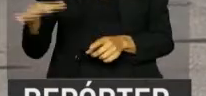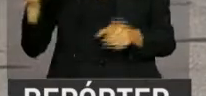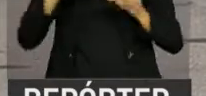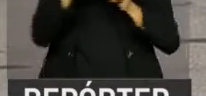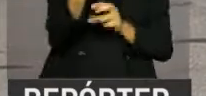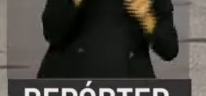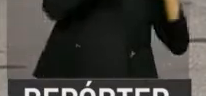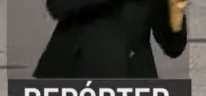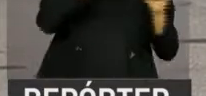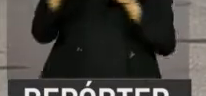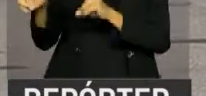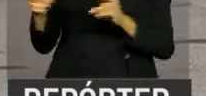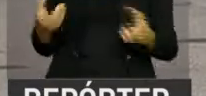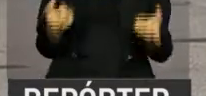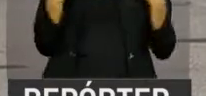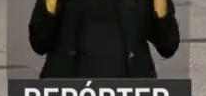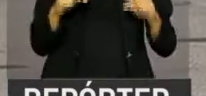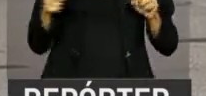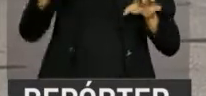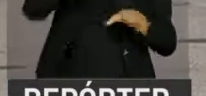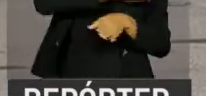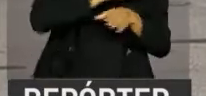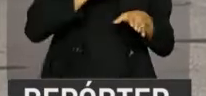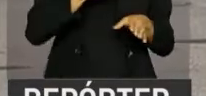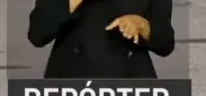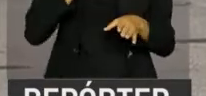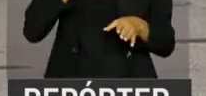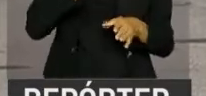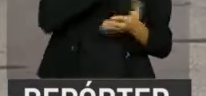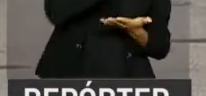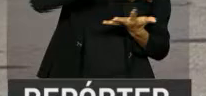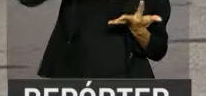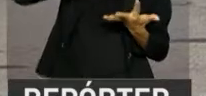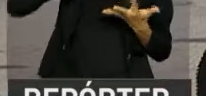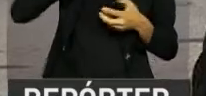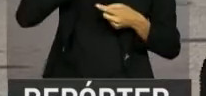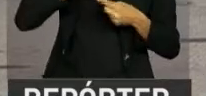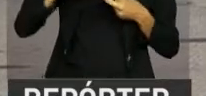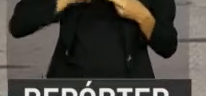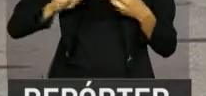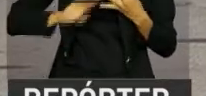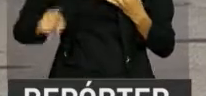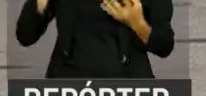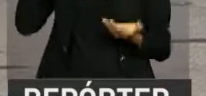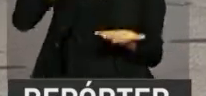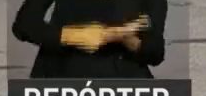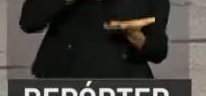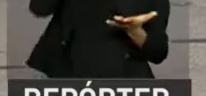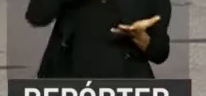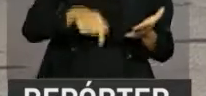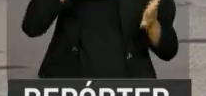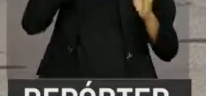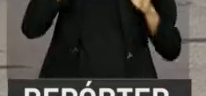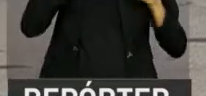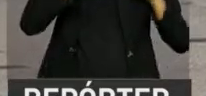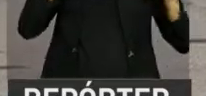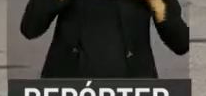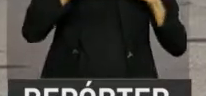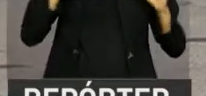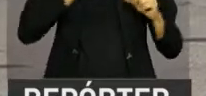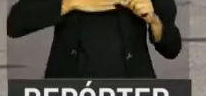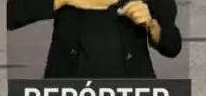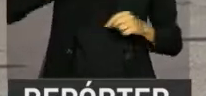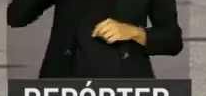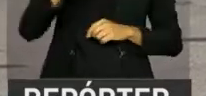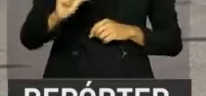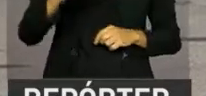antes de embarcar para são paulo presidente michel temer tem uma série de compromissos aqui em brasília hoje pela manhã no palácio do planalto daqui a